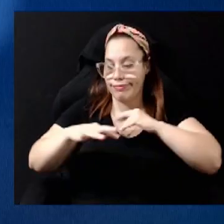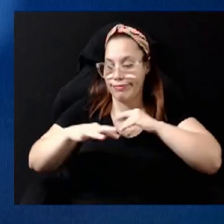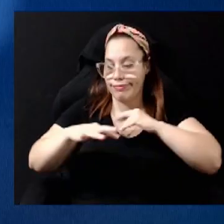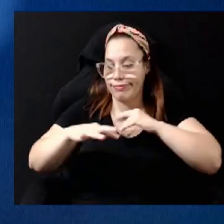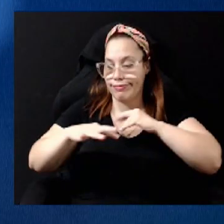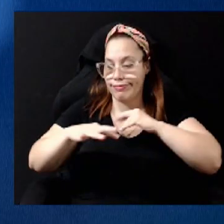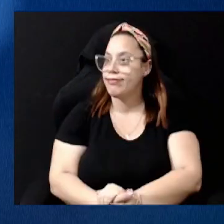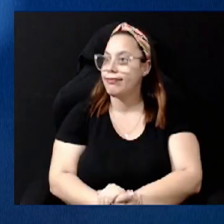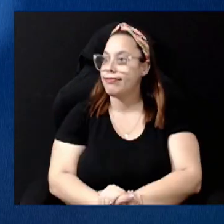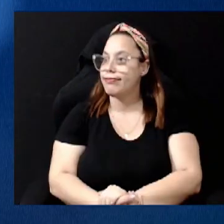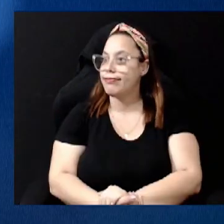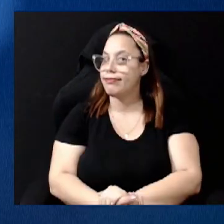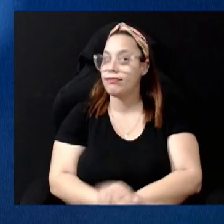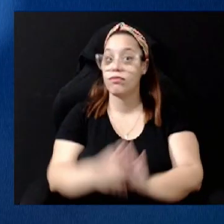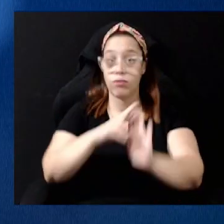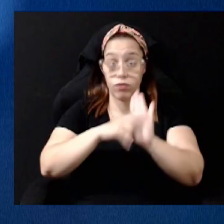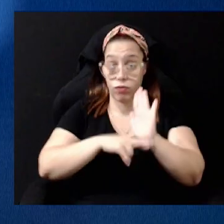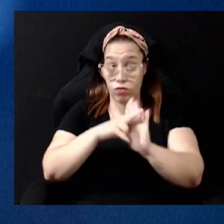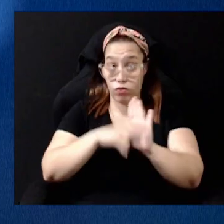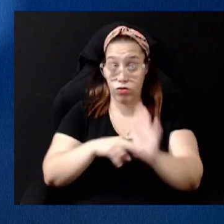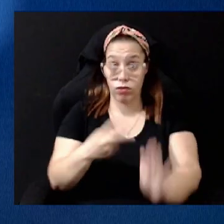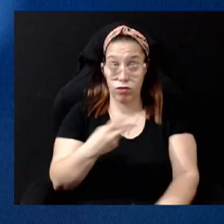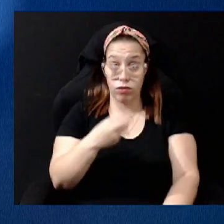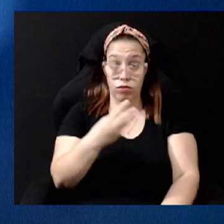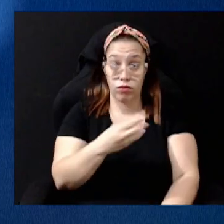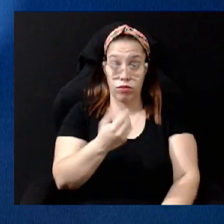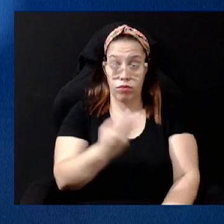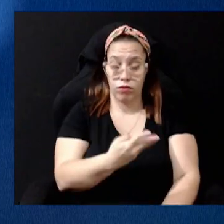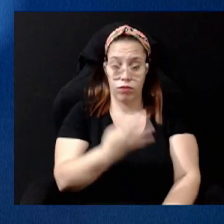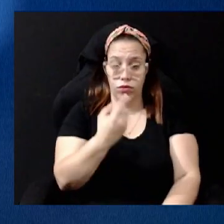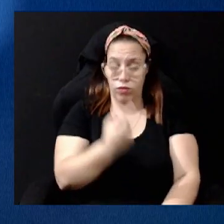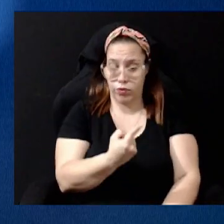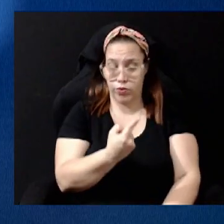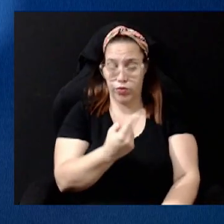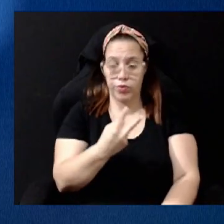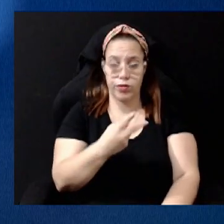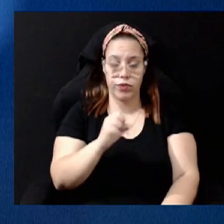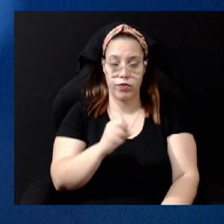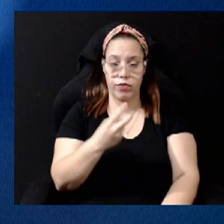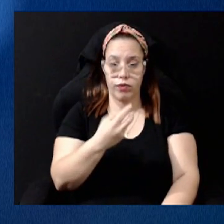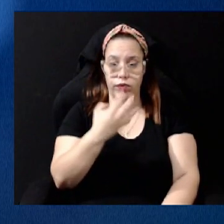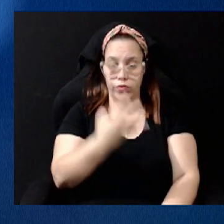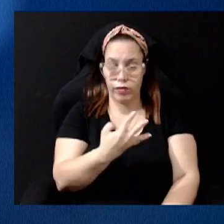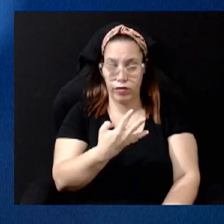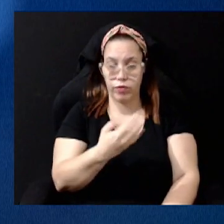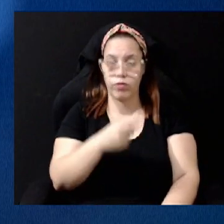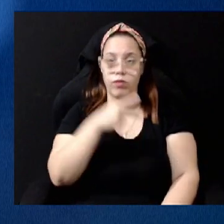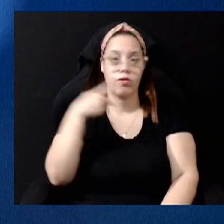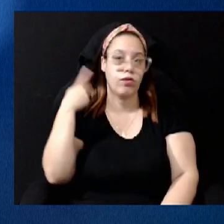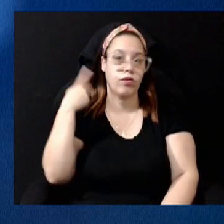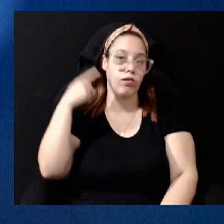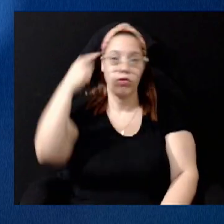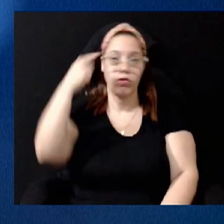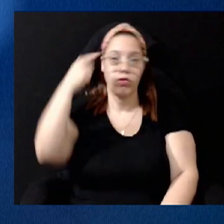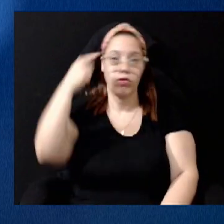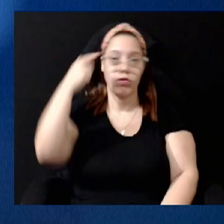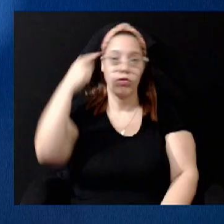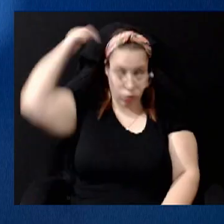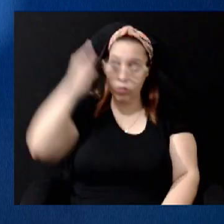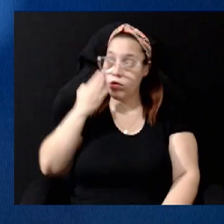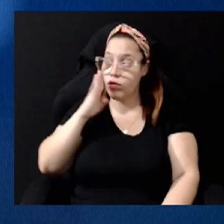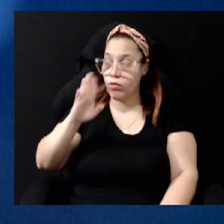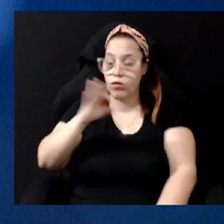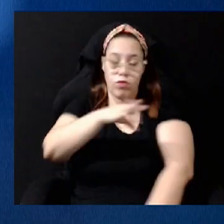No requerimento de número 2.341 de 2024, o vereador Paulo Gaspar solicita ao Poder